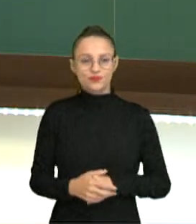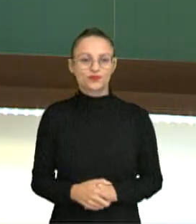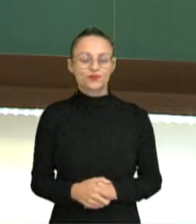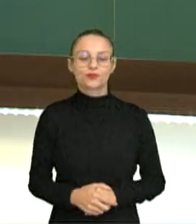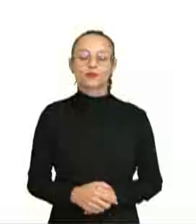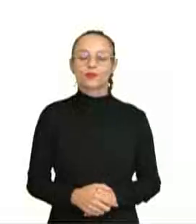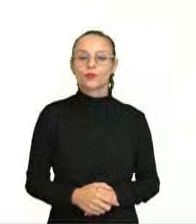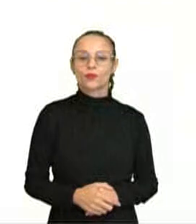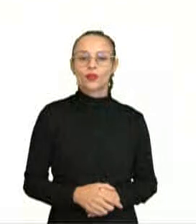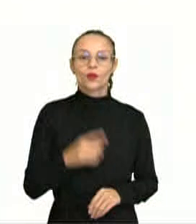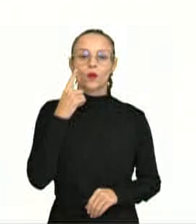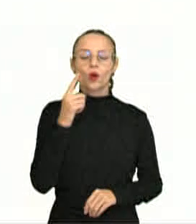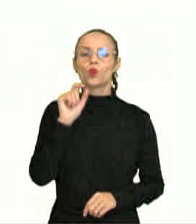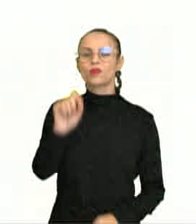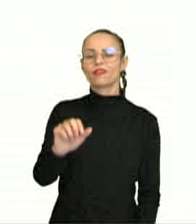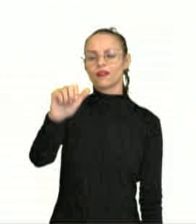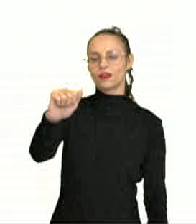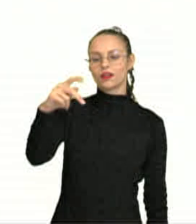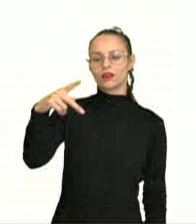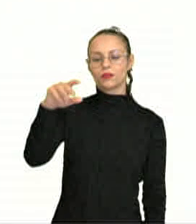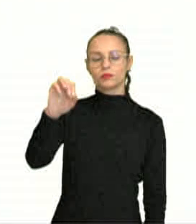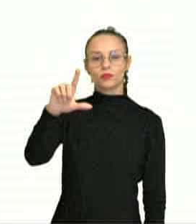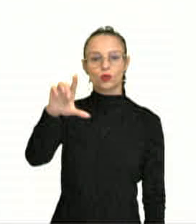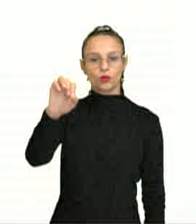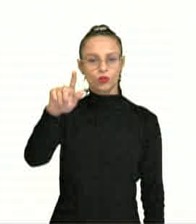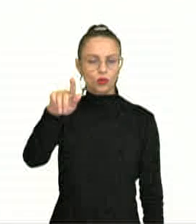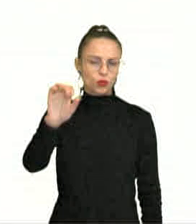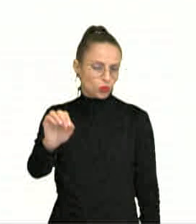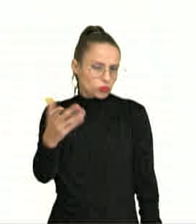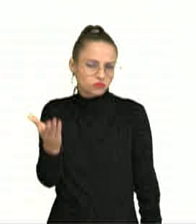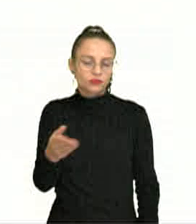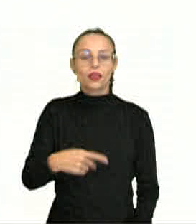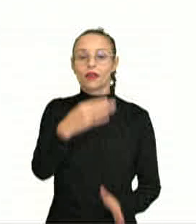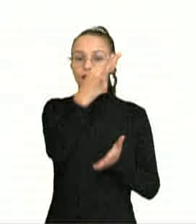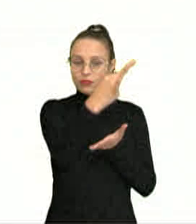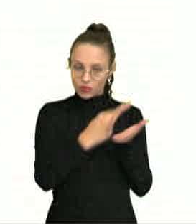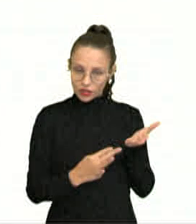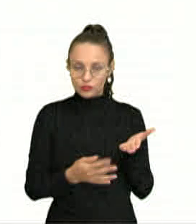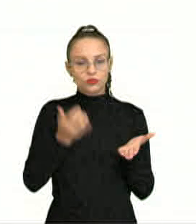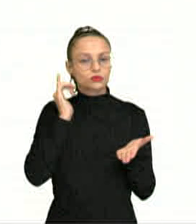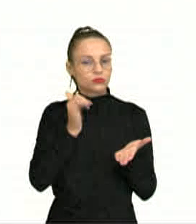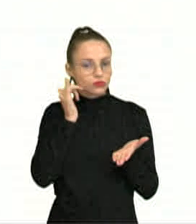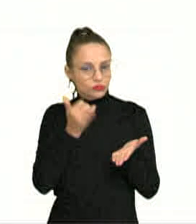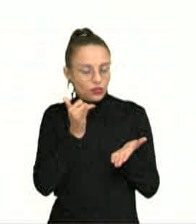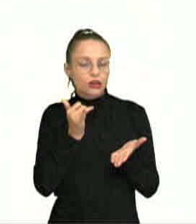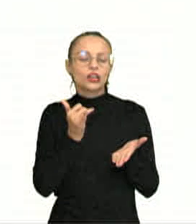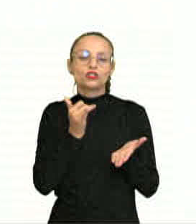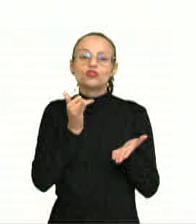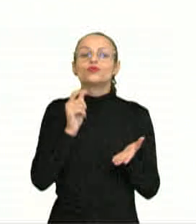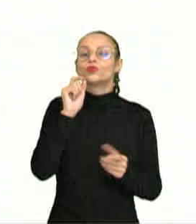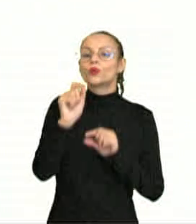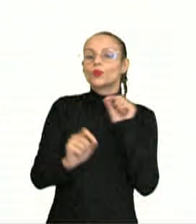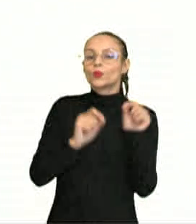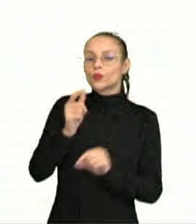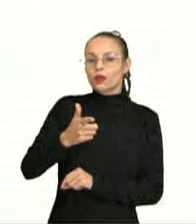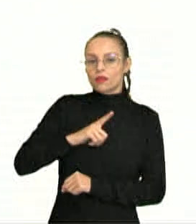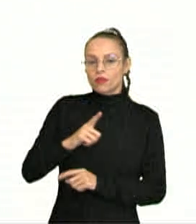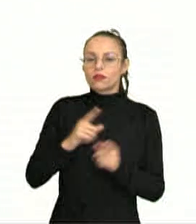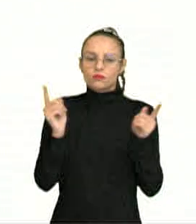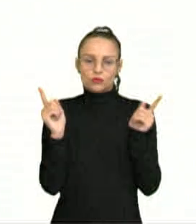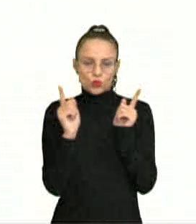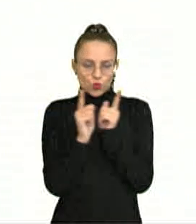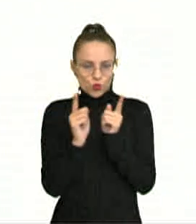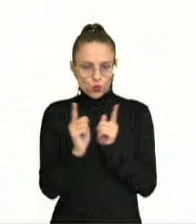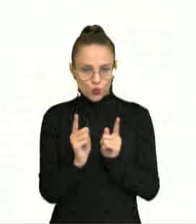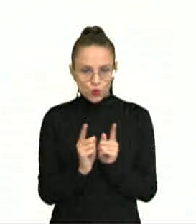Apólogo. O que é um apólogo, então? Vamos esmiuçar aqui. É um texto narrativo dramático, é